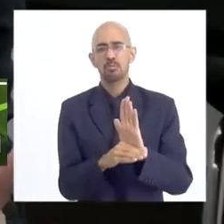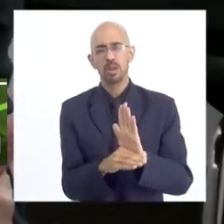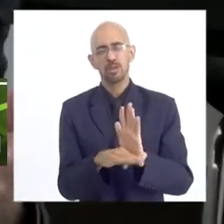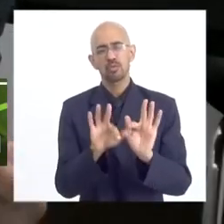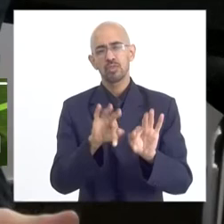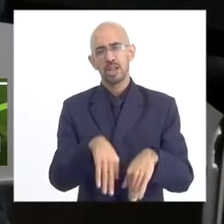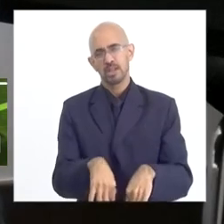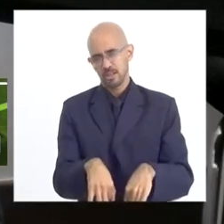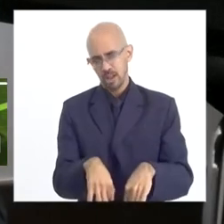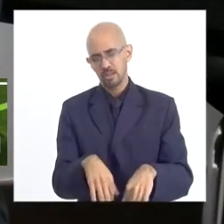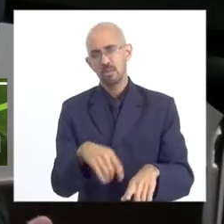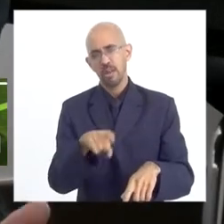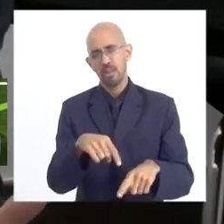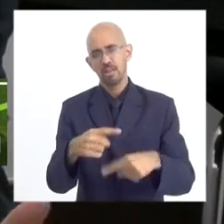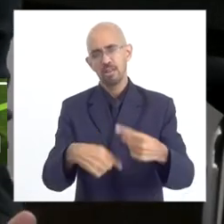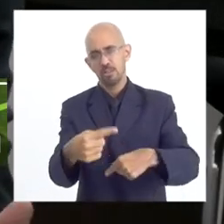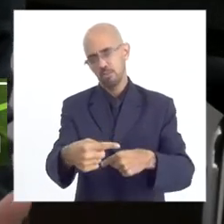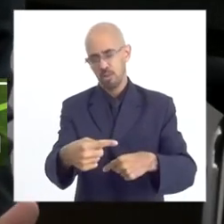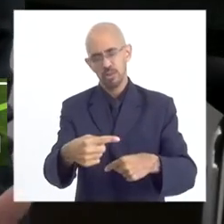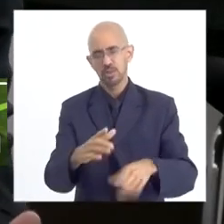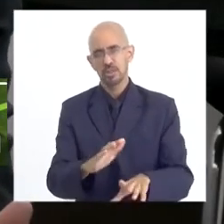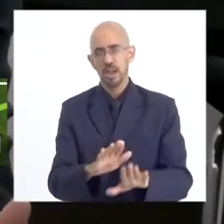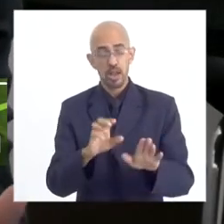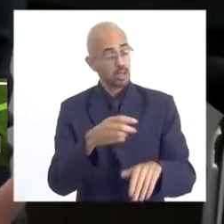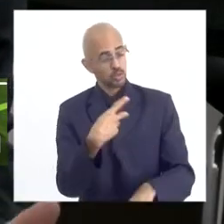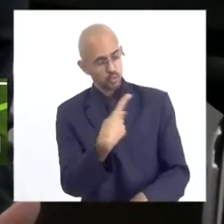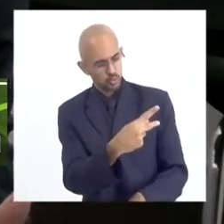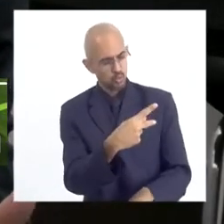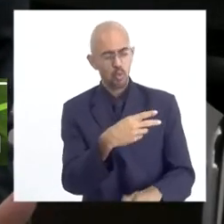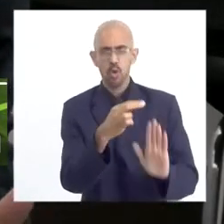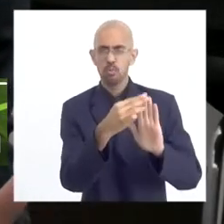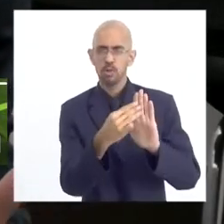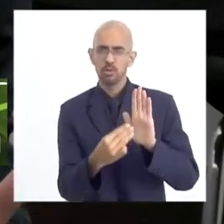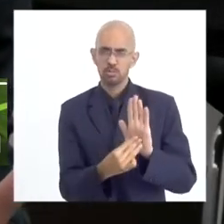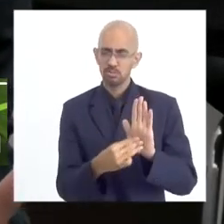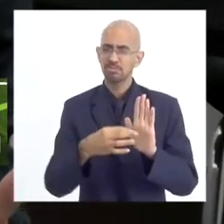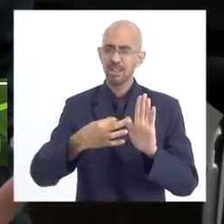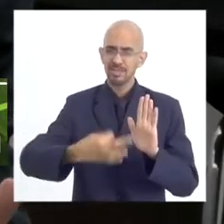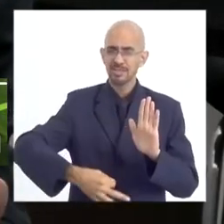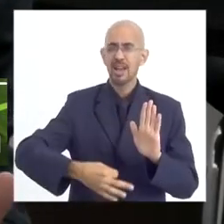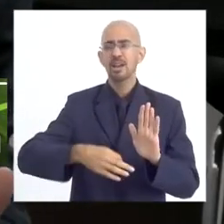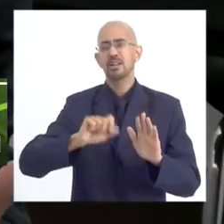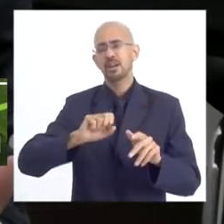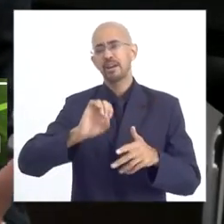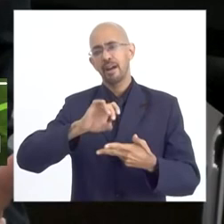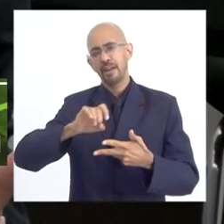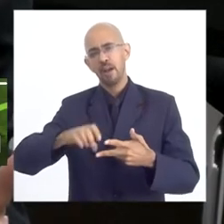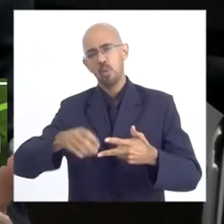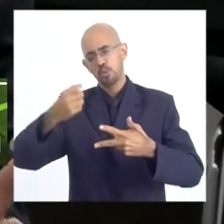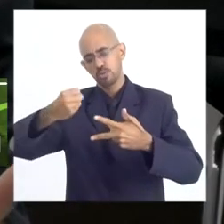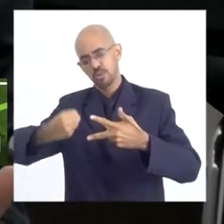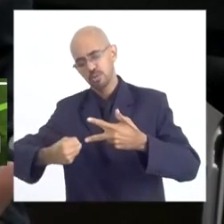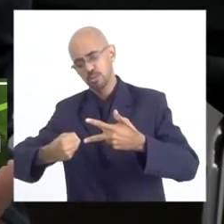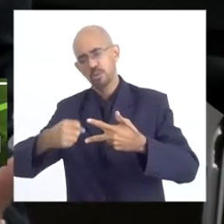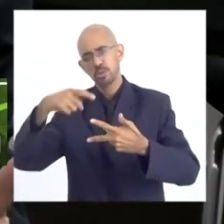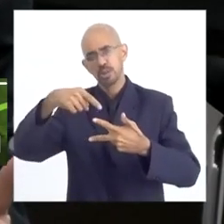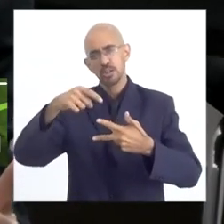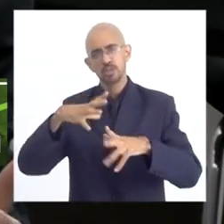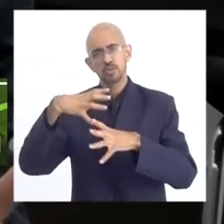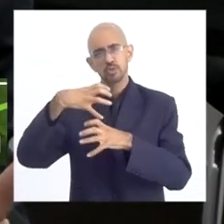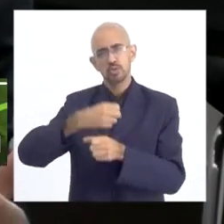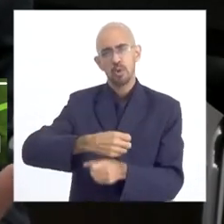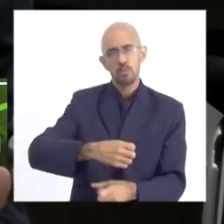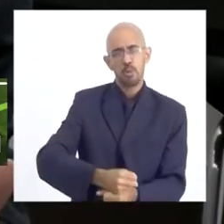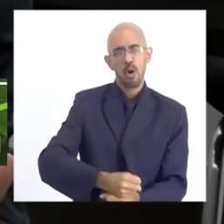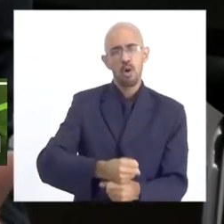é a posteriori. A metodologia sua está correta, de pegar... Cada poder pegou o IPCA que ele estimou lá em